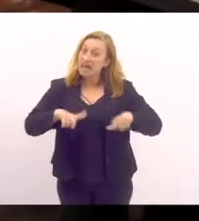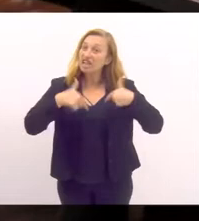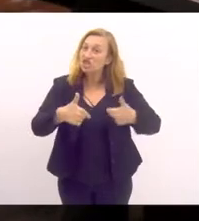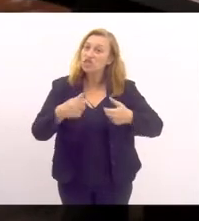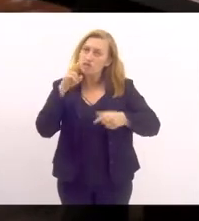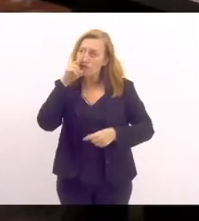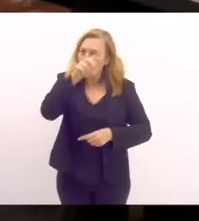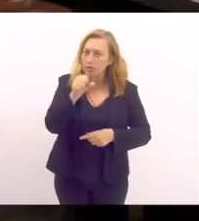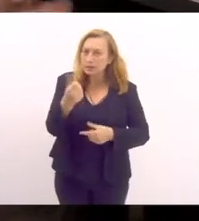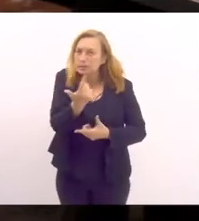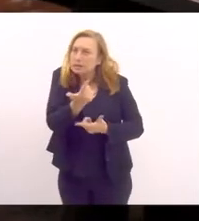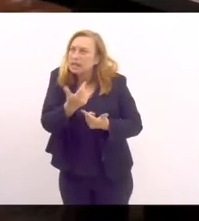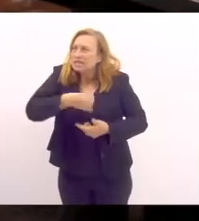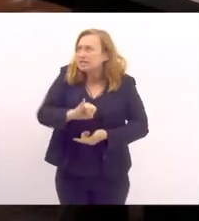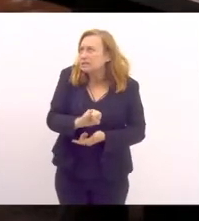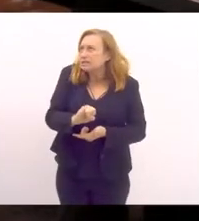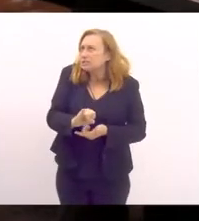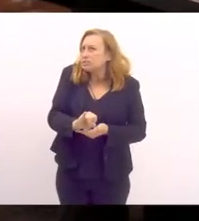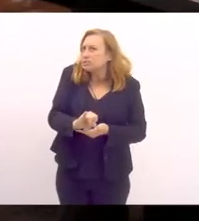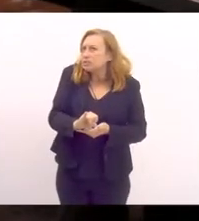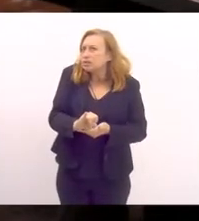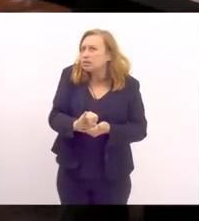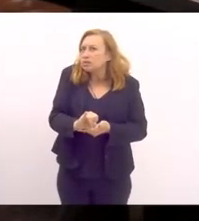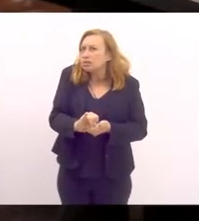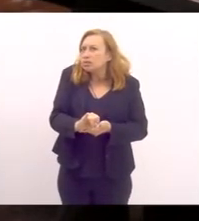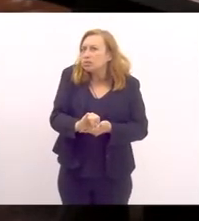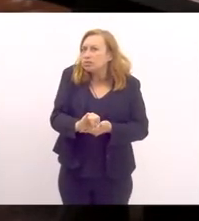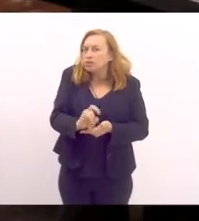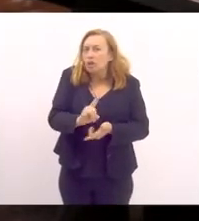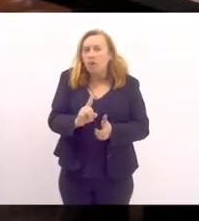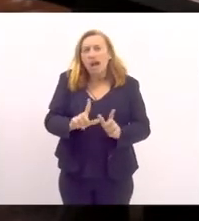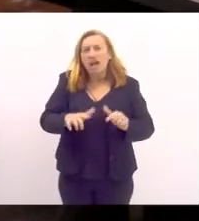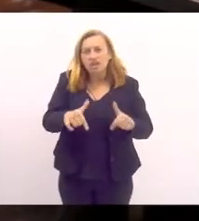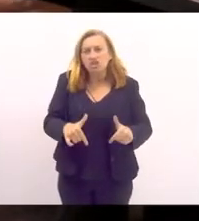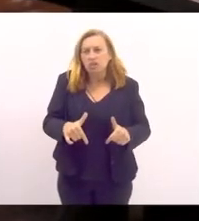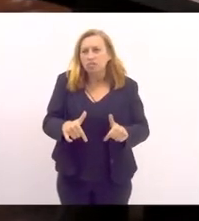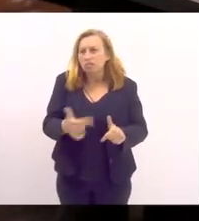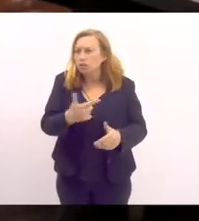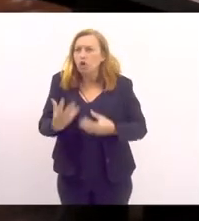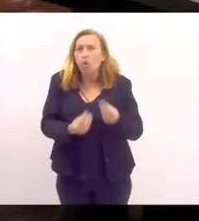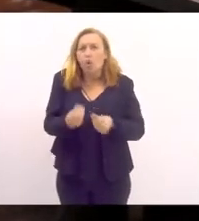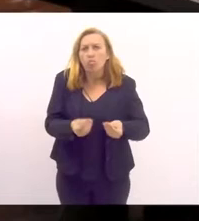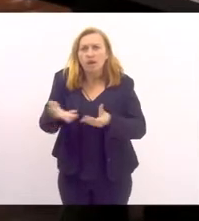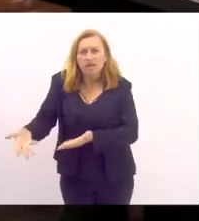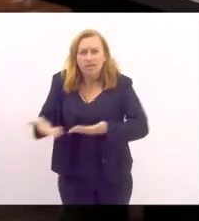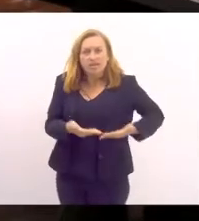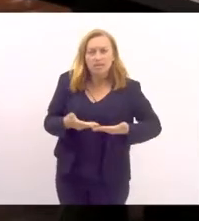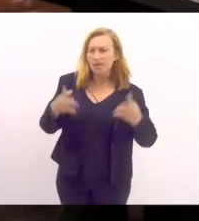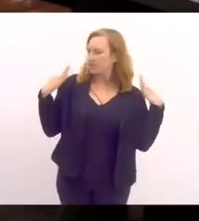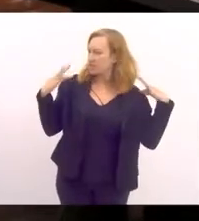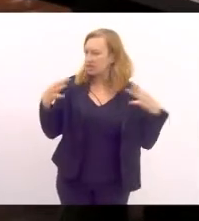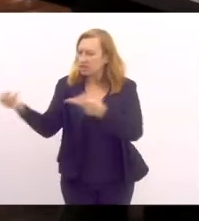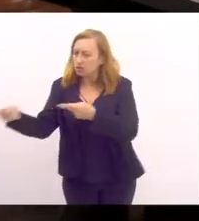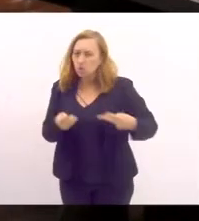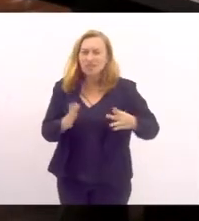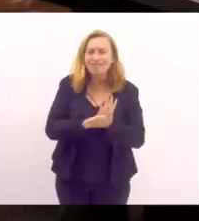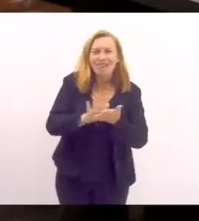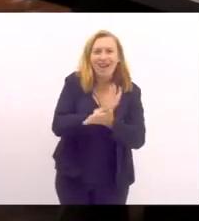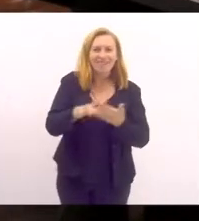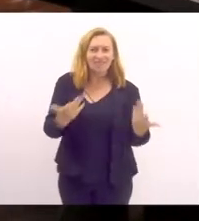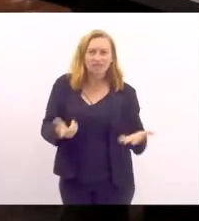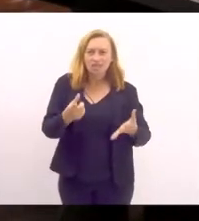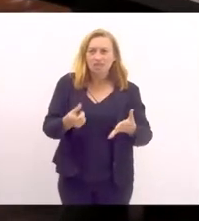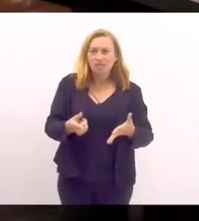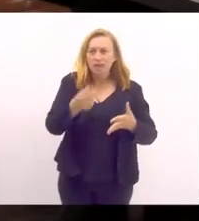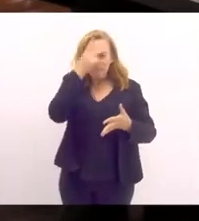cidade que possa receber nenhum dos visitantes, dos turistas, os guias não podem levar. E nosso